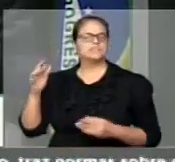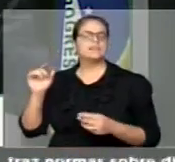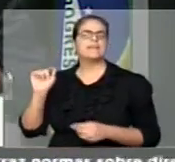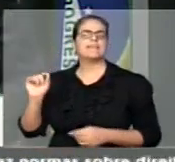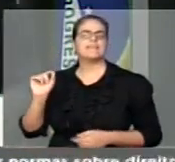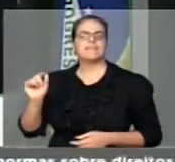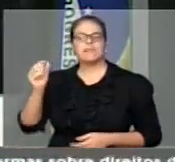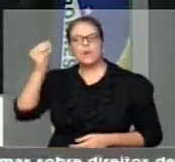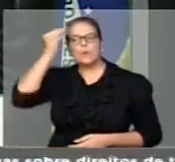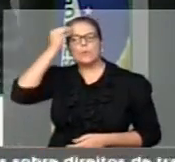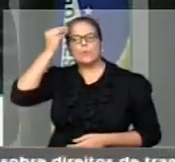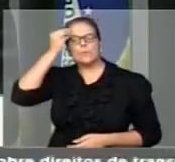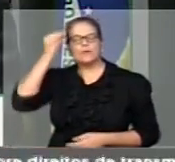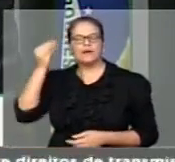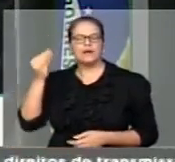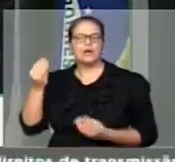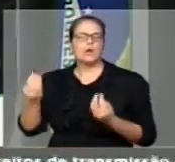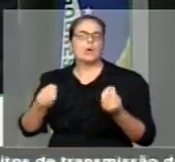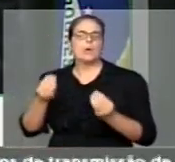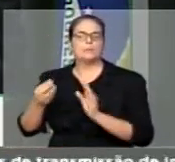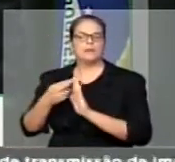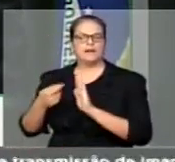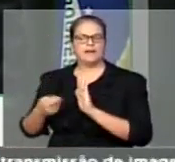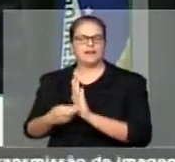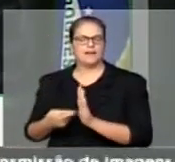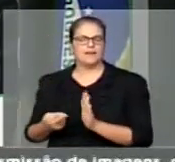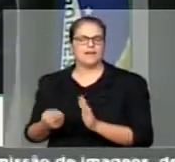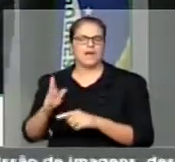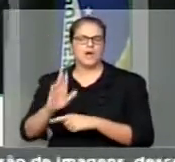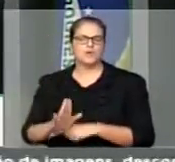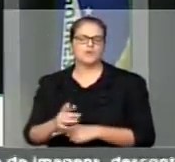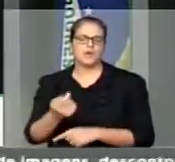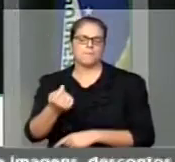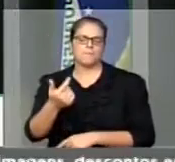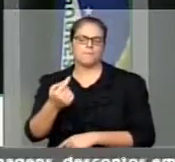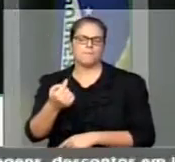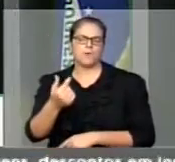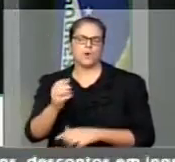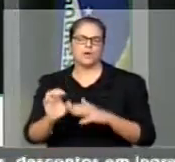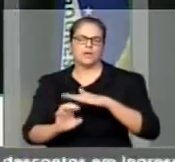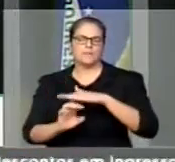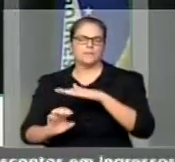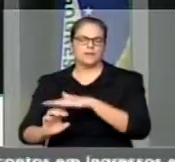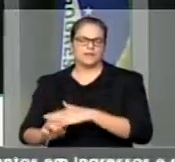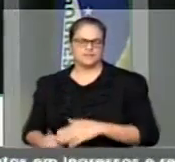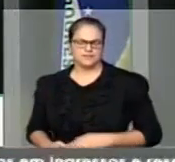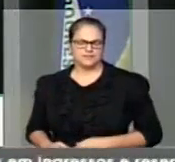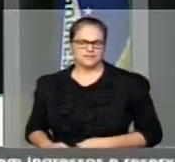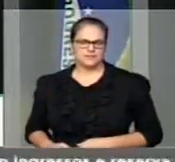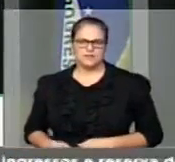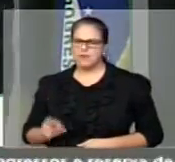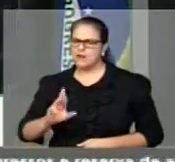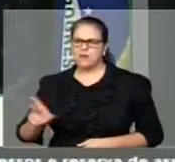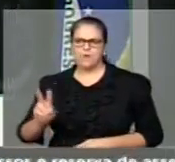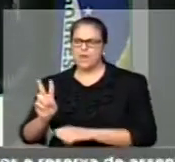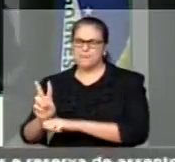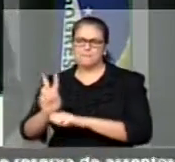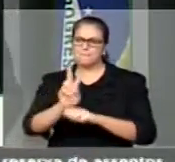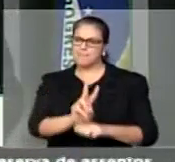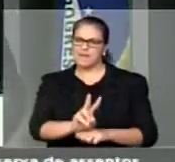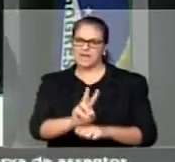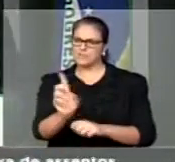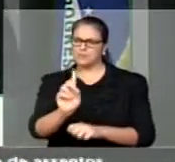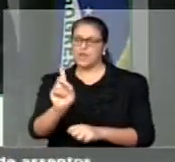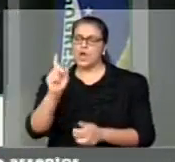política para que empresas pudessem crescer e ter recurso fácil, quer dizer, pelo BNDES Par não era nem empréstimo, era compra de